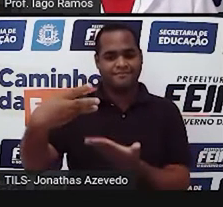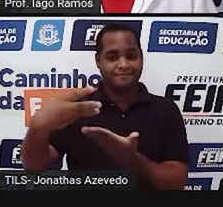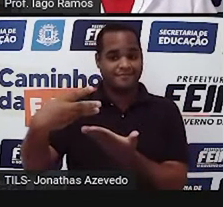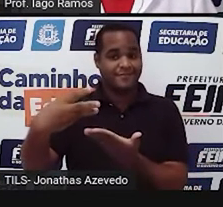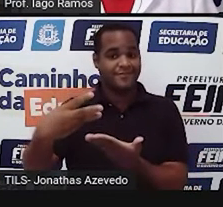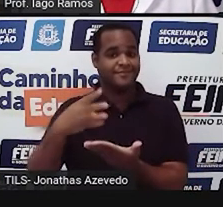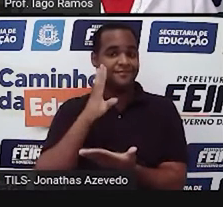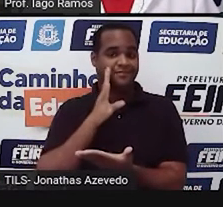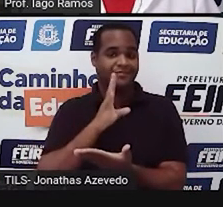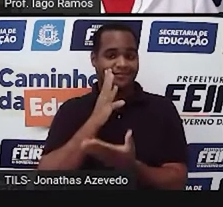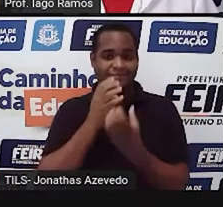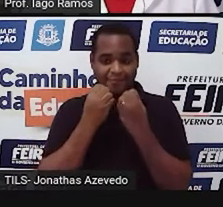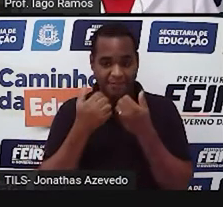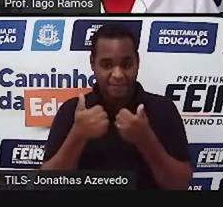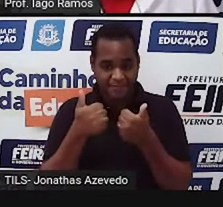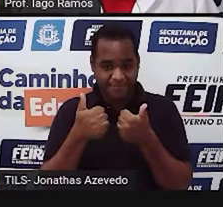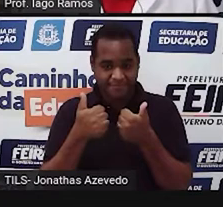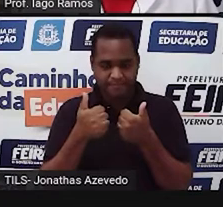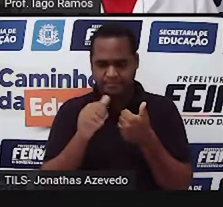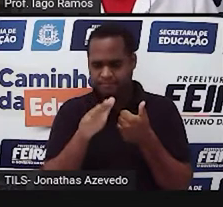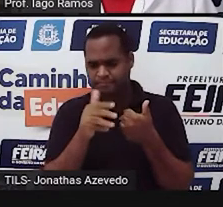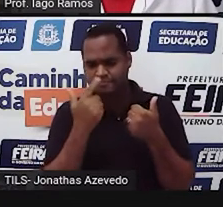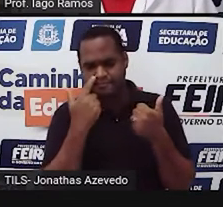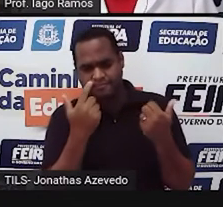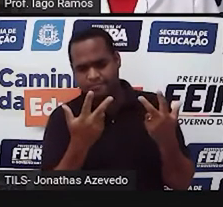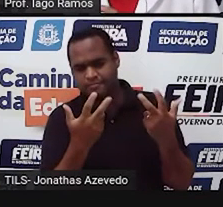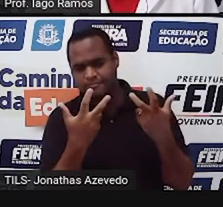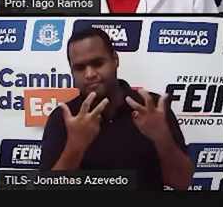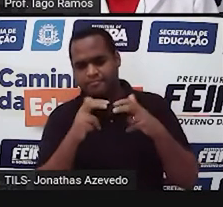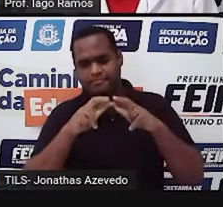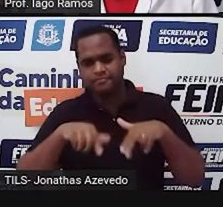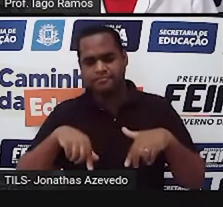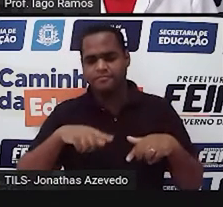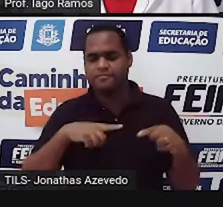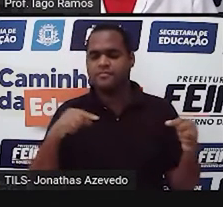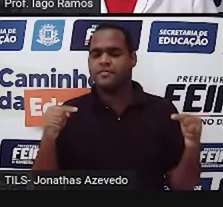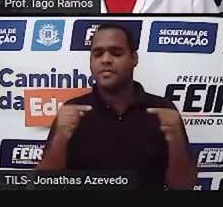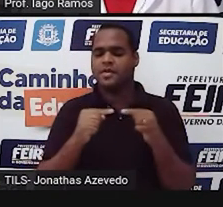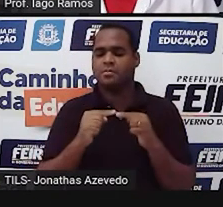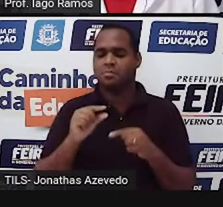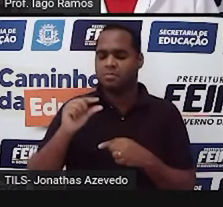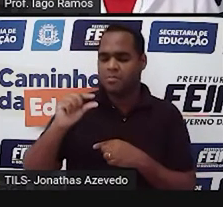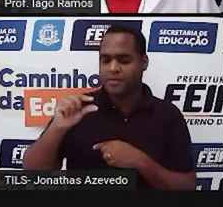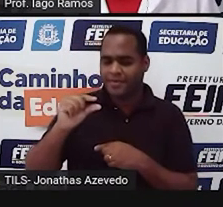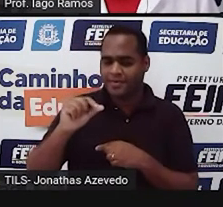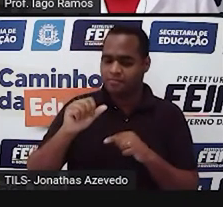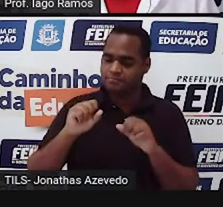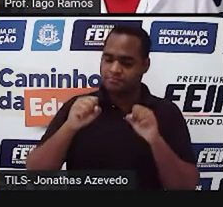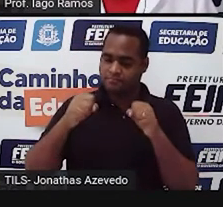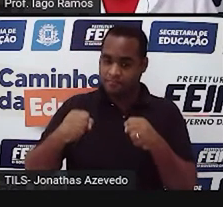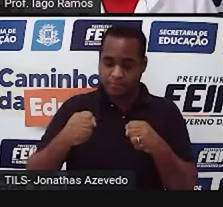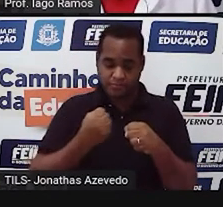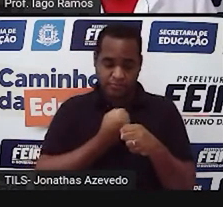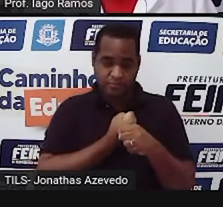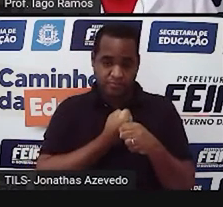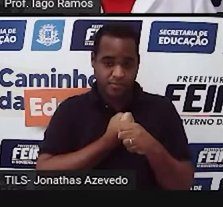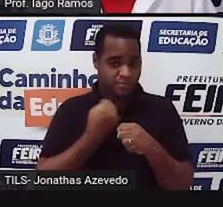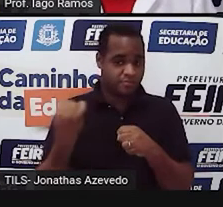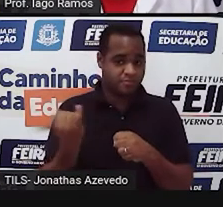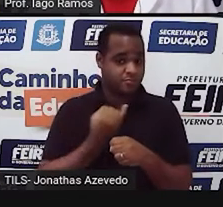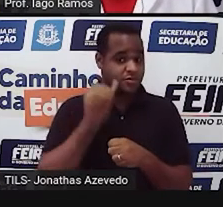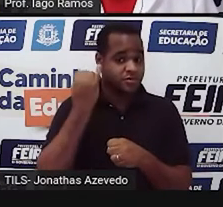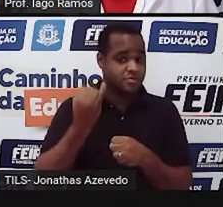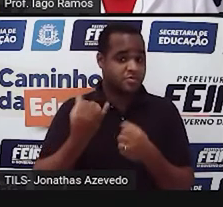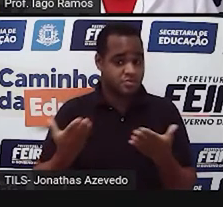olha só que bacana então Deu para perceber né só um pouquinho assim do quanto o número é importante